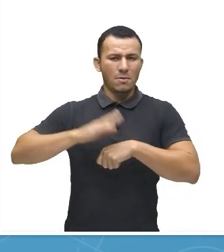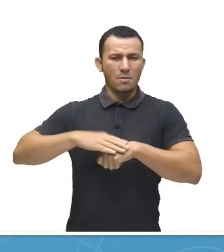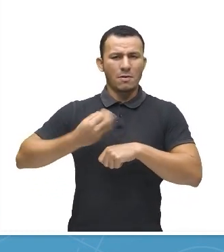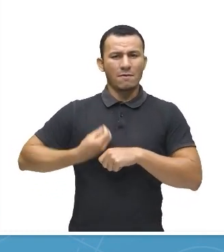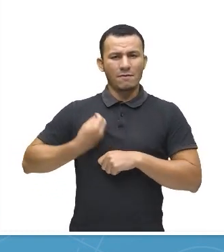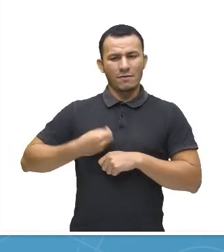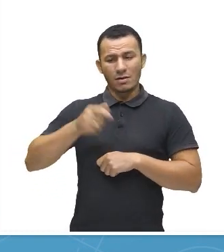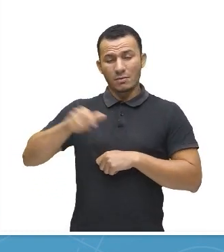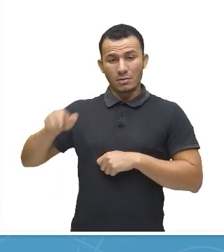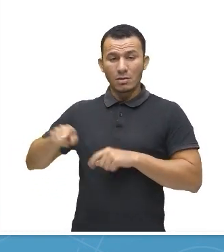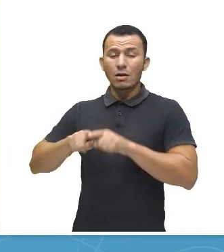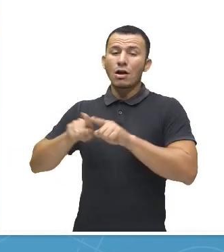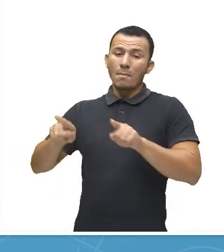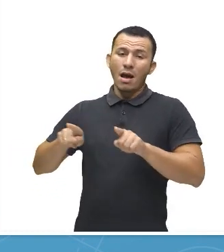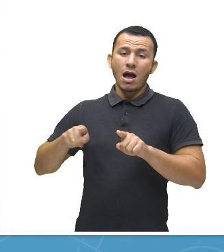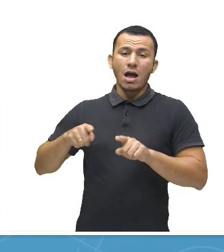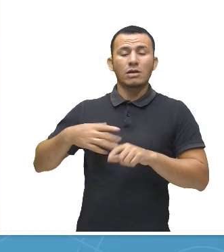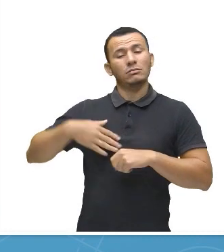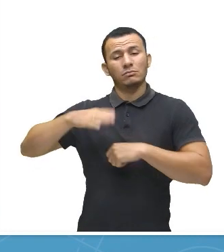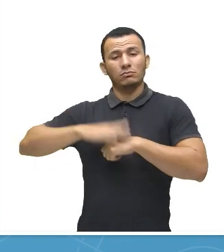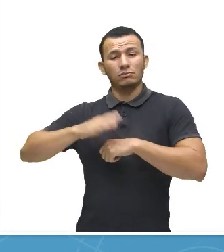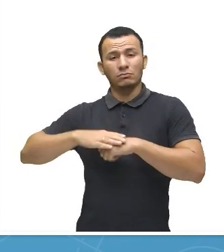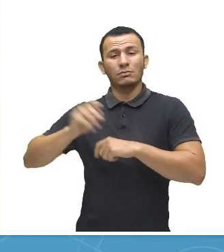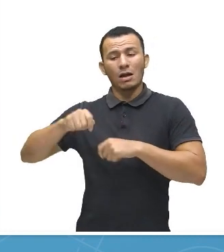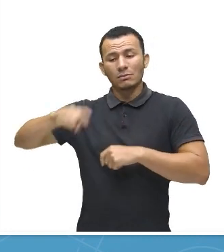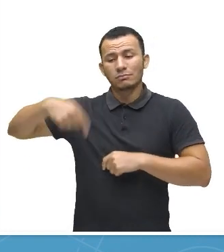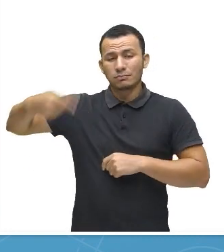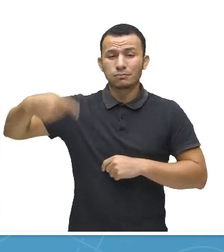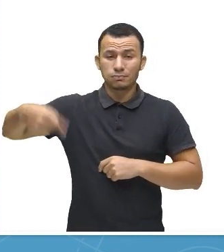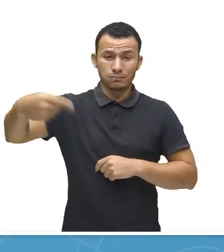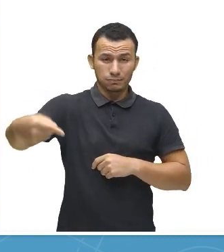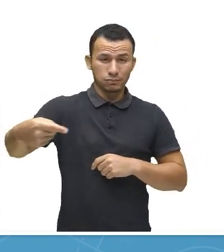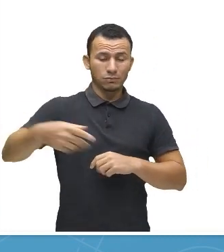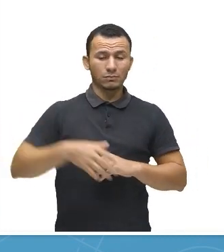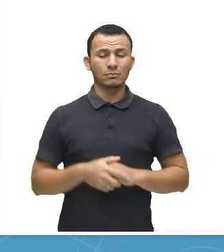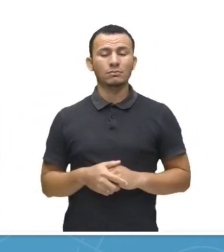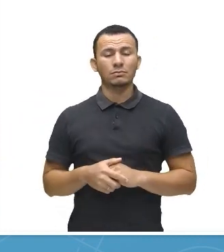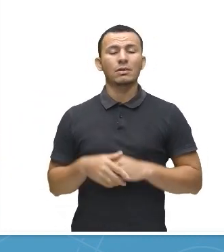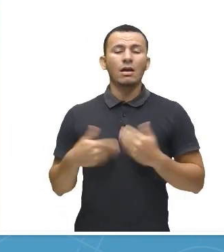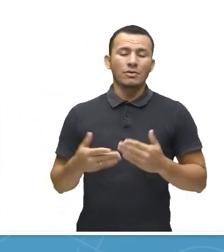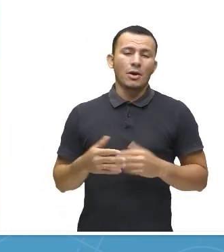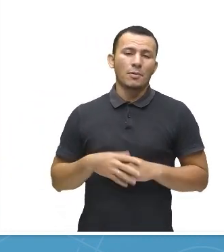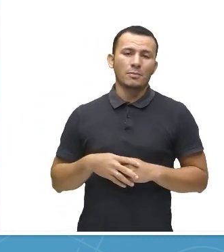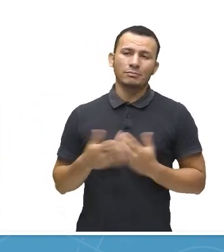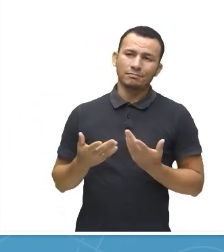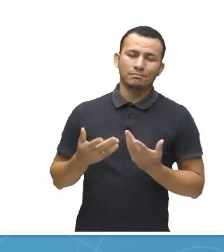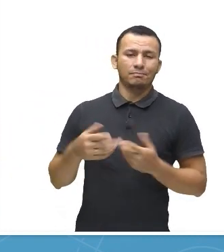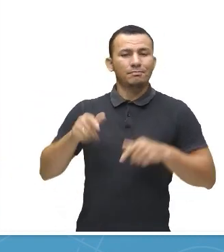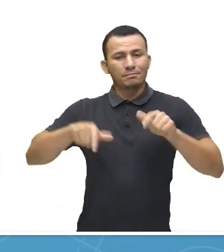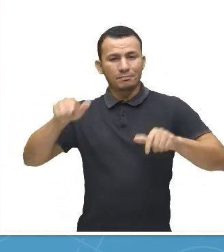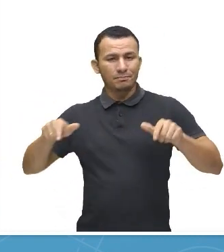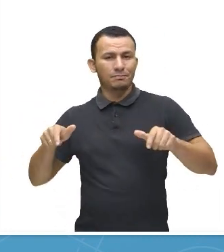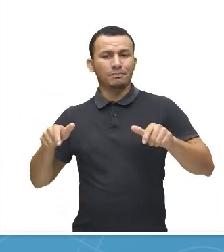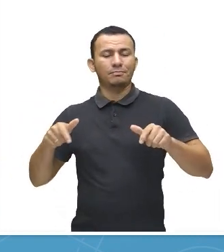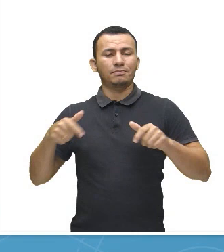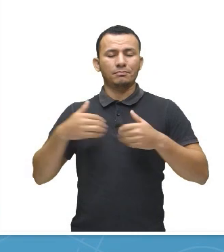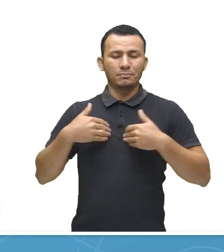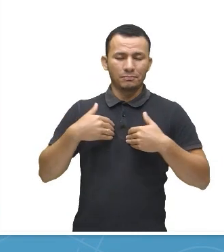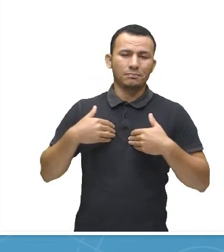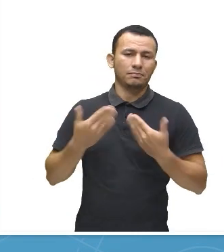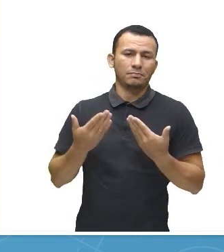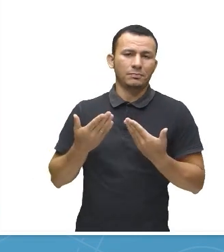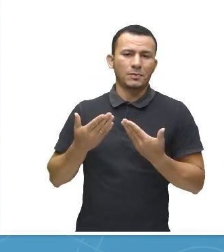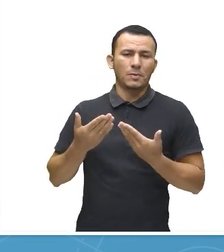mas é ela quem permite a continuidade da vida. Então, não é necessário que um ser vivo